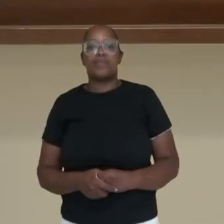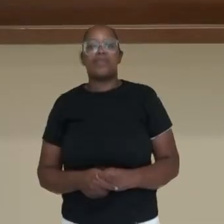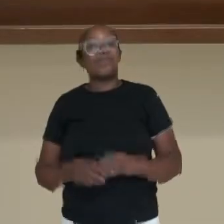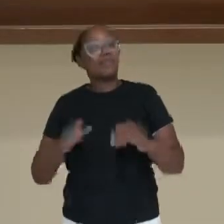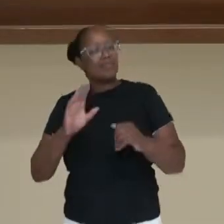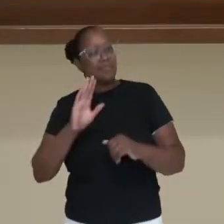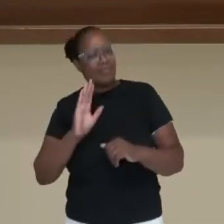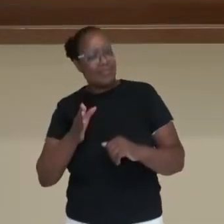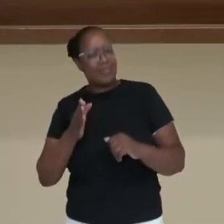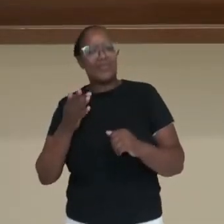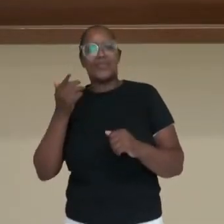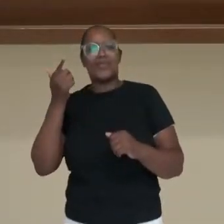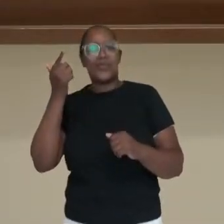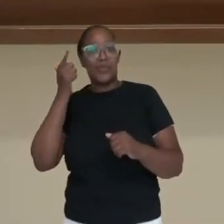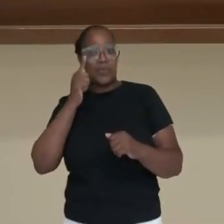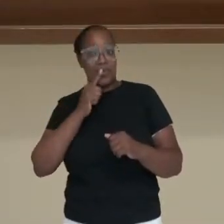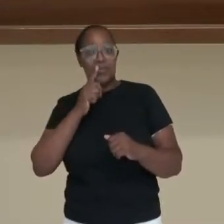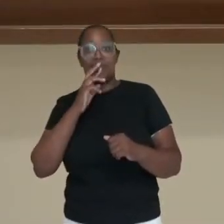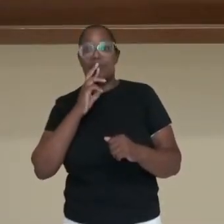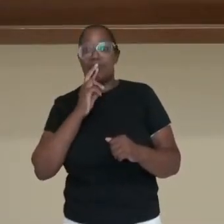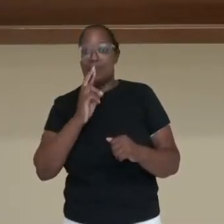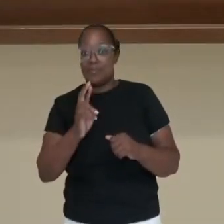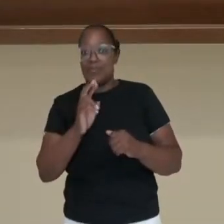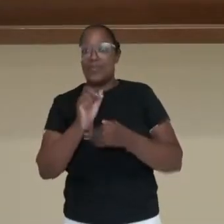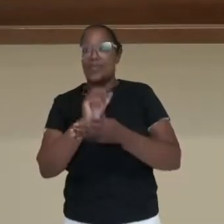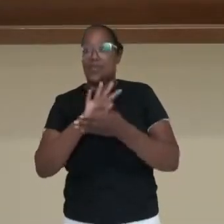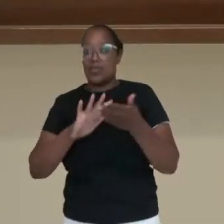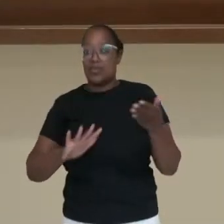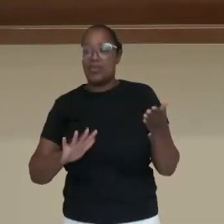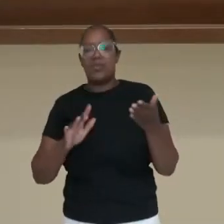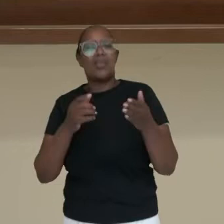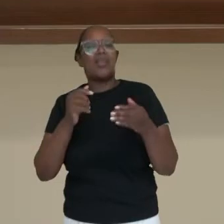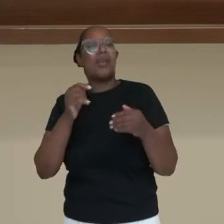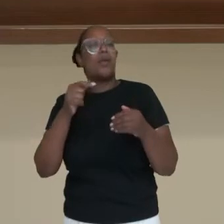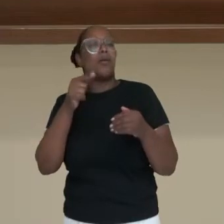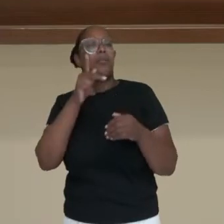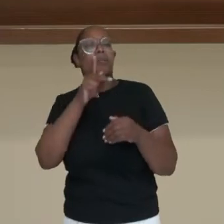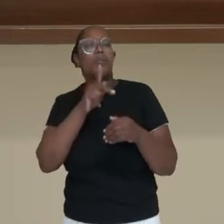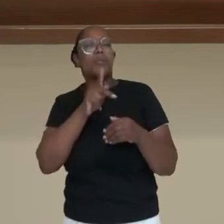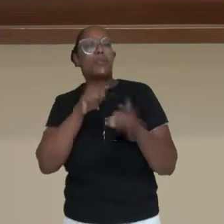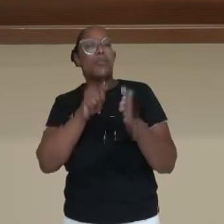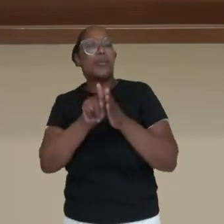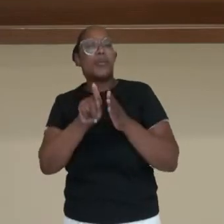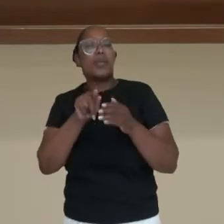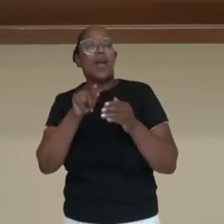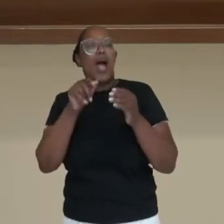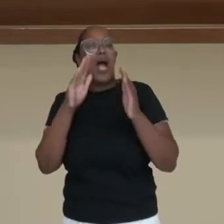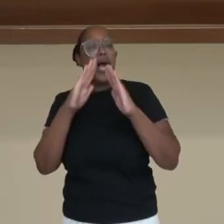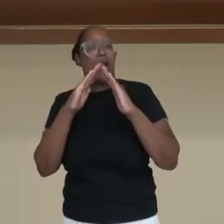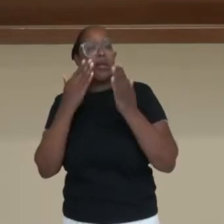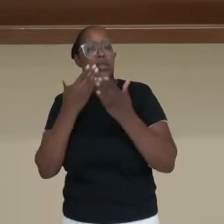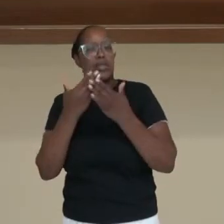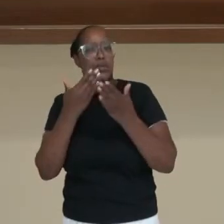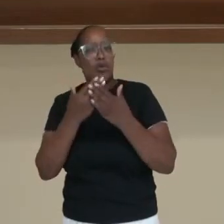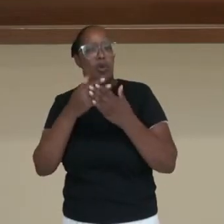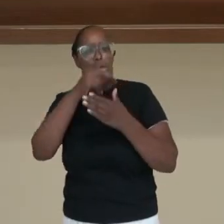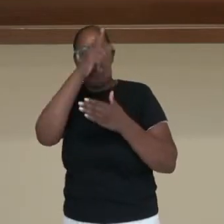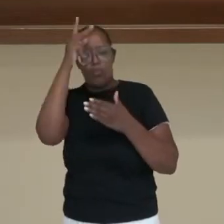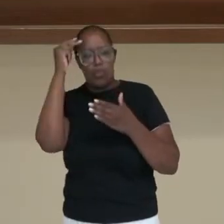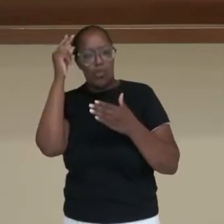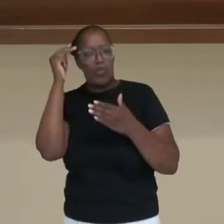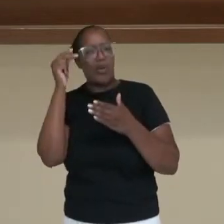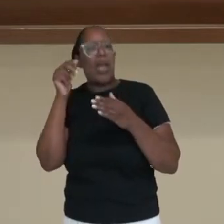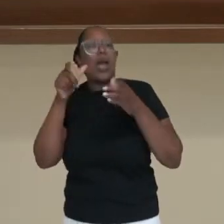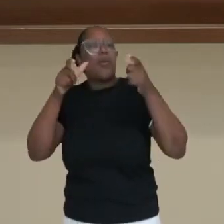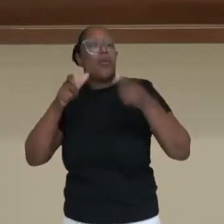E aí, pessoal, conseguiram responder? Eu perguntei aqui para vocês, a escola pública é um espaço para doutrinação religiosa?